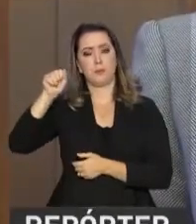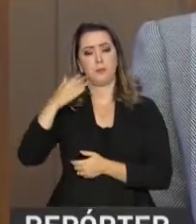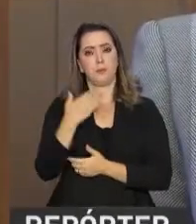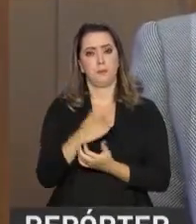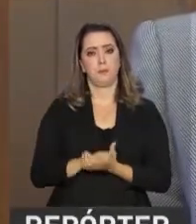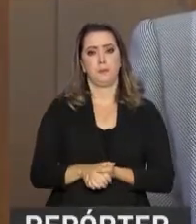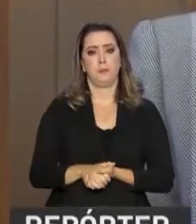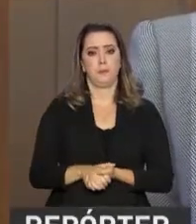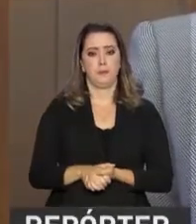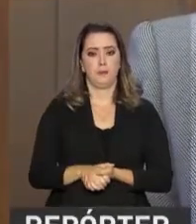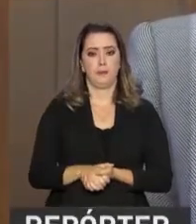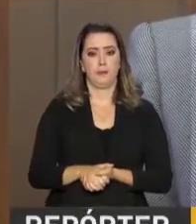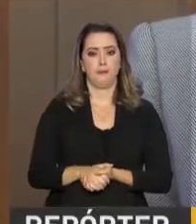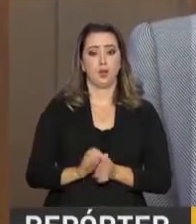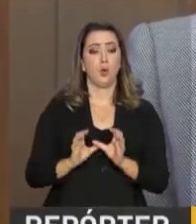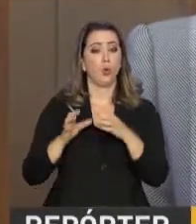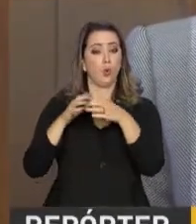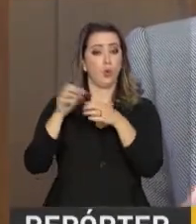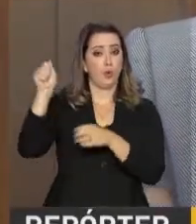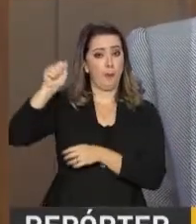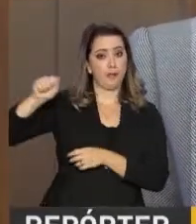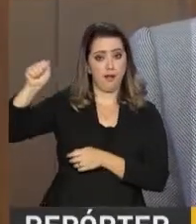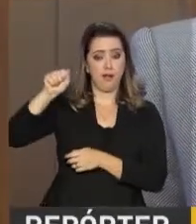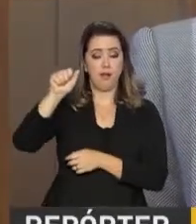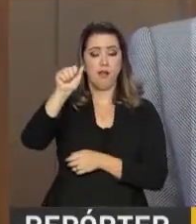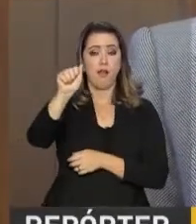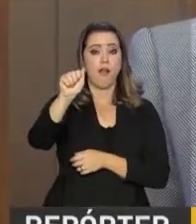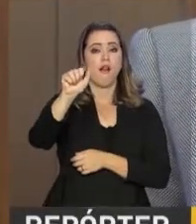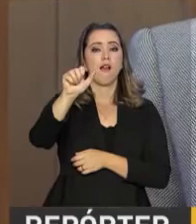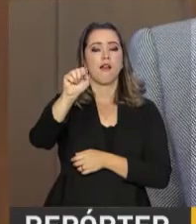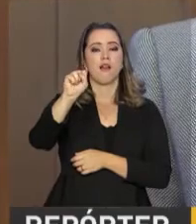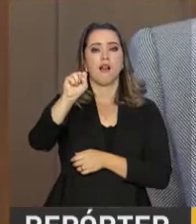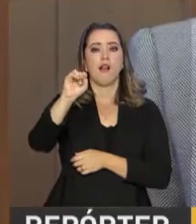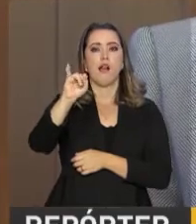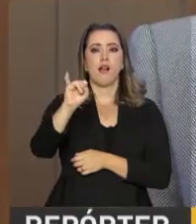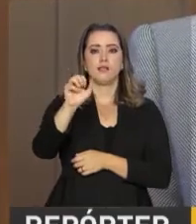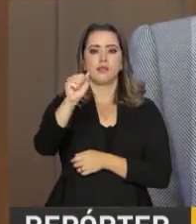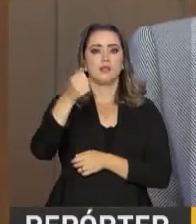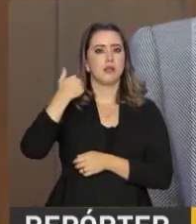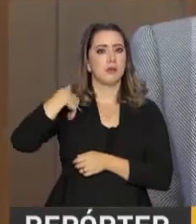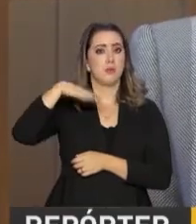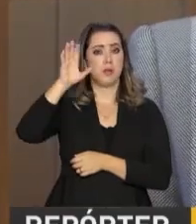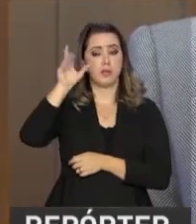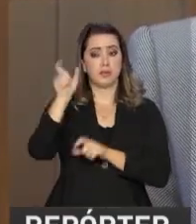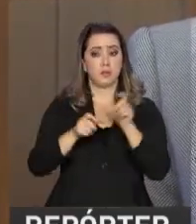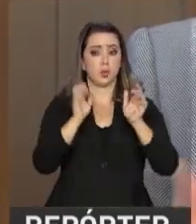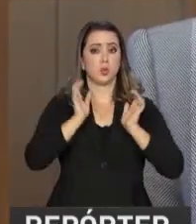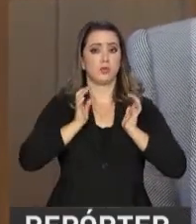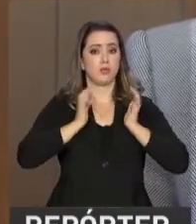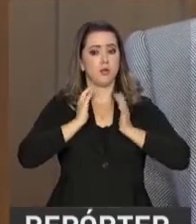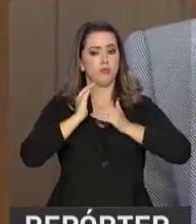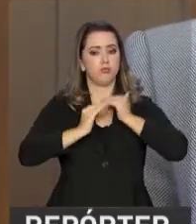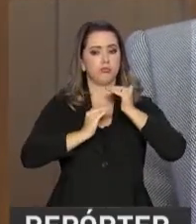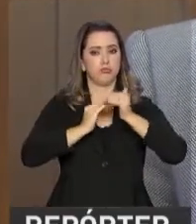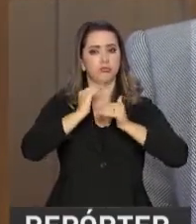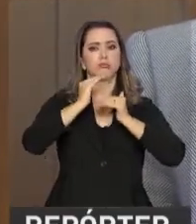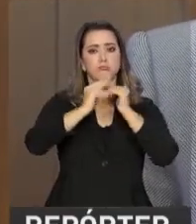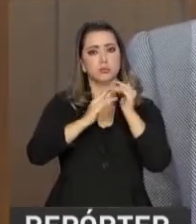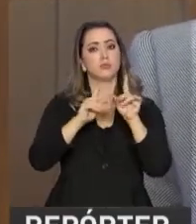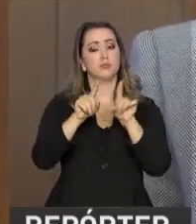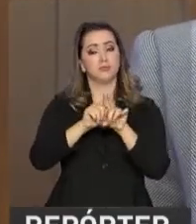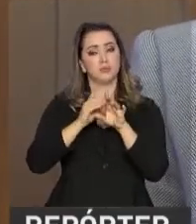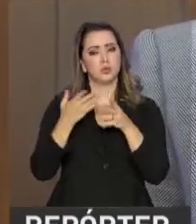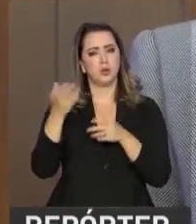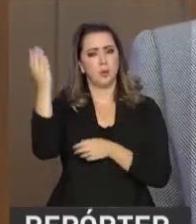globo onde se tem maior crescimento da classe média mundial então há um grande interesse do brasil a